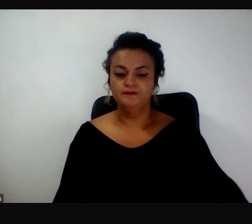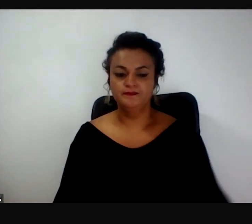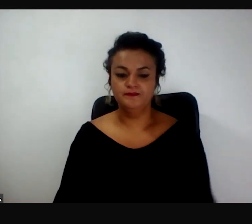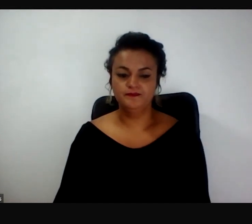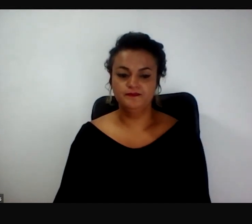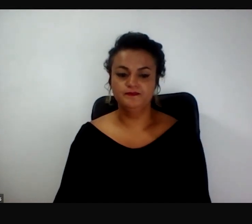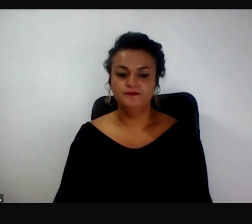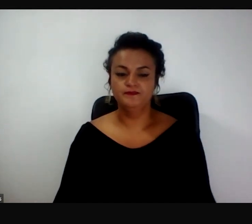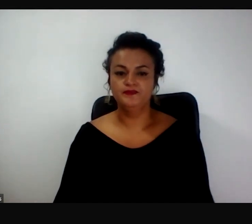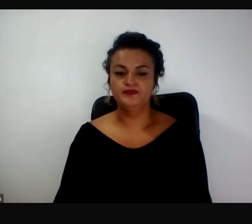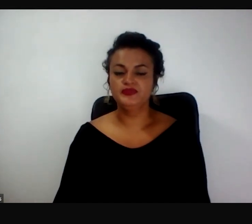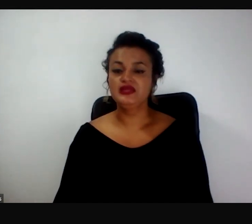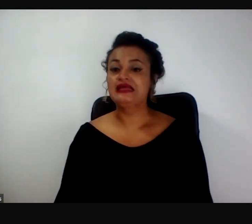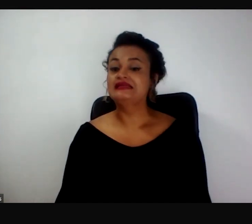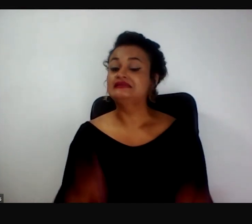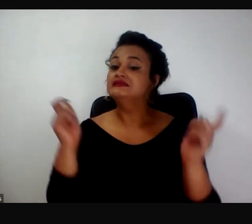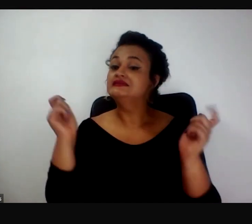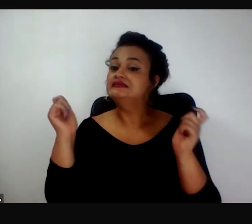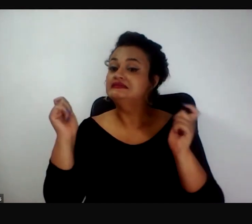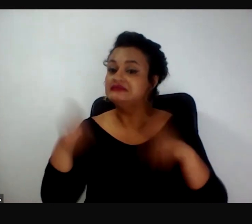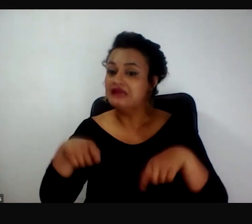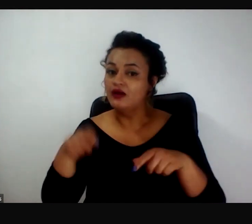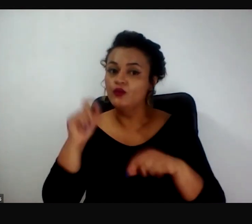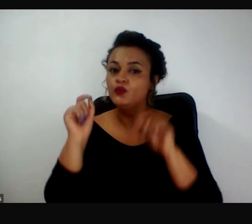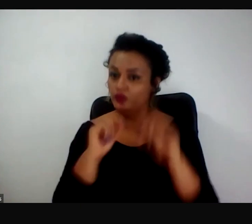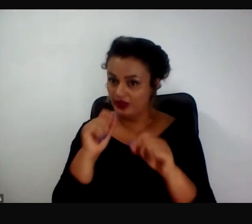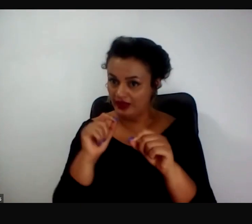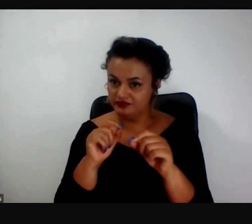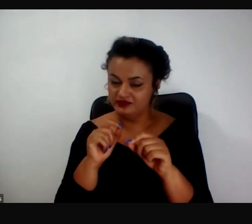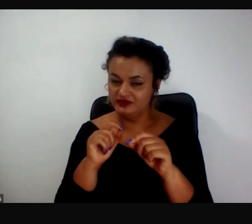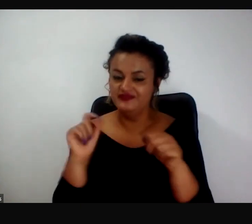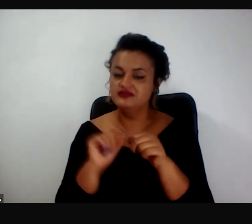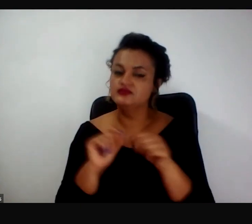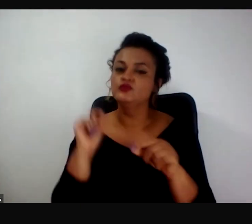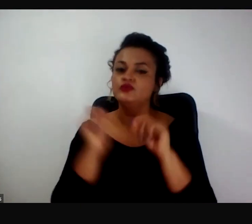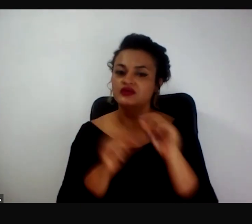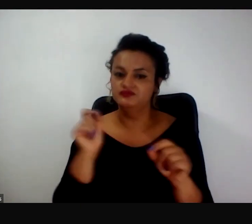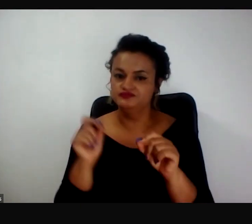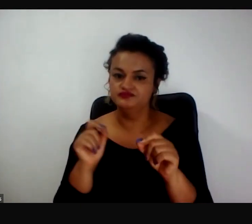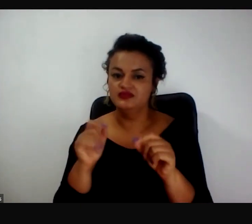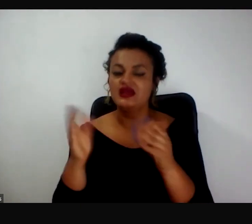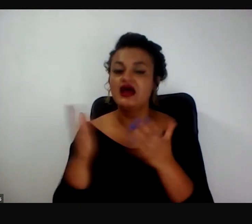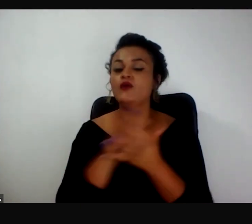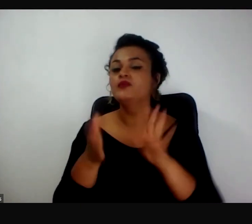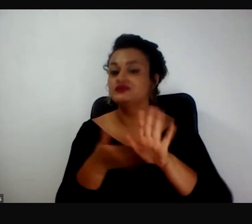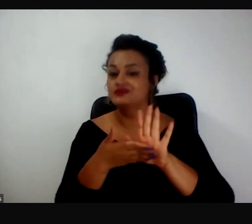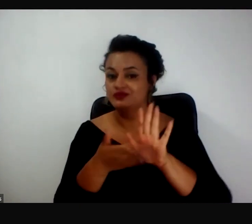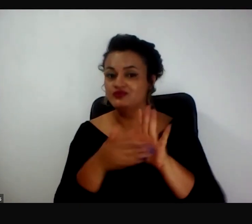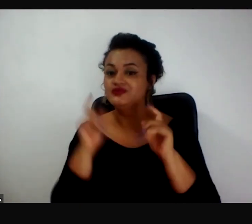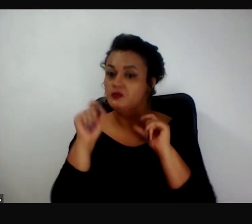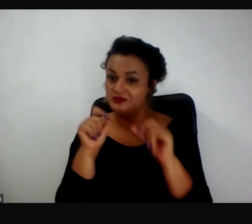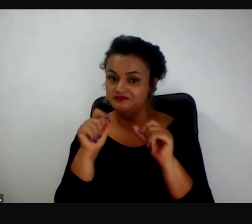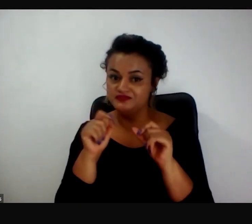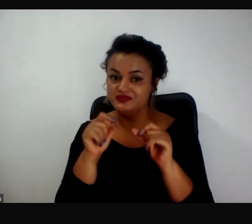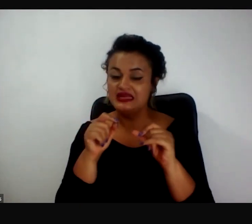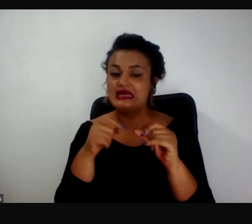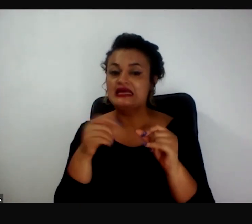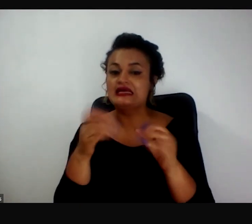fazer, nesse caso, o nosso Tribunal Constitucional, e faz com alguma frequência, é nesses